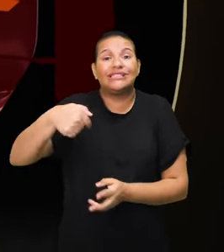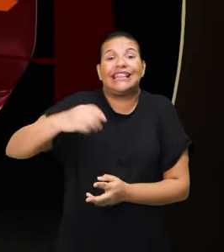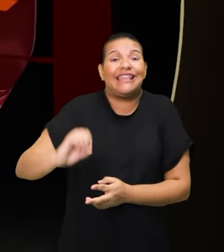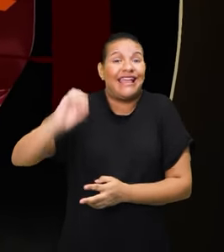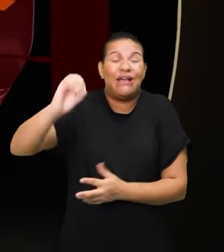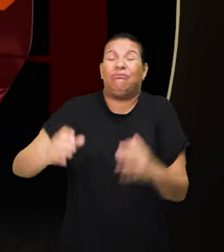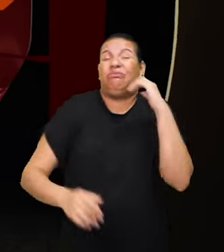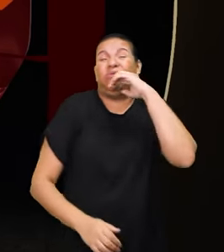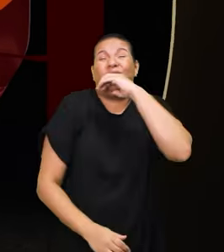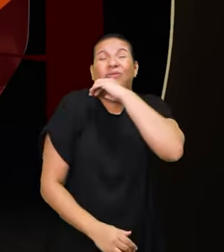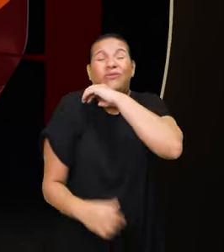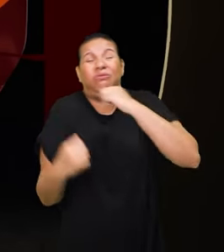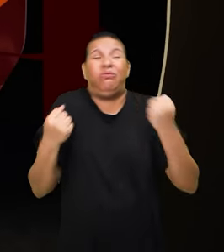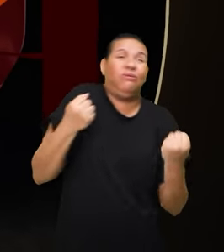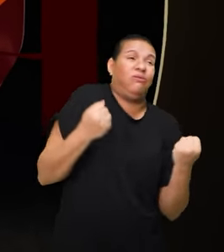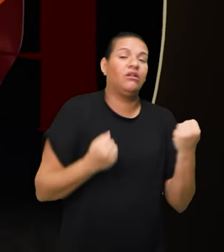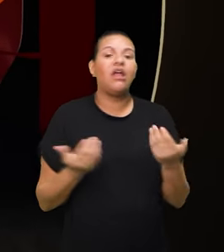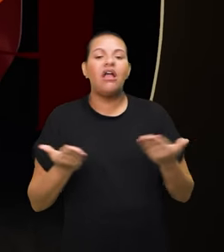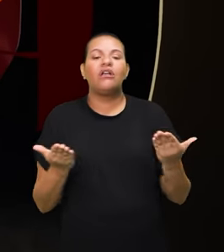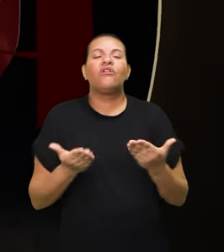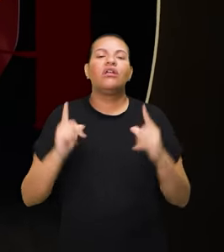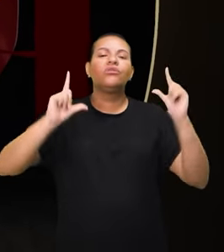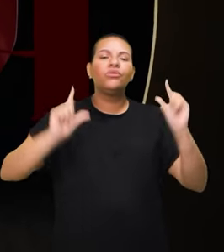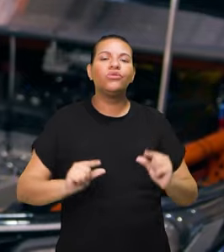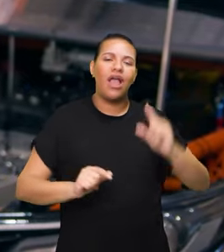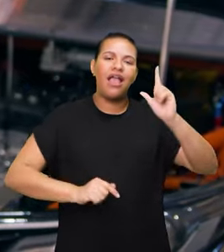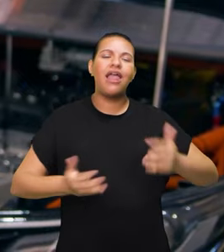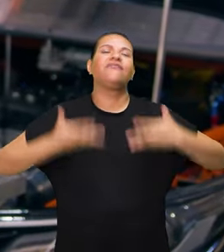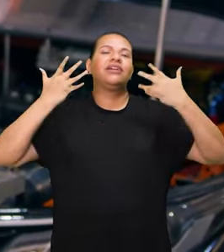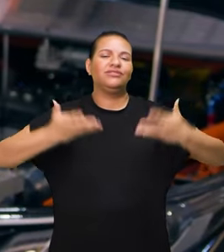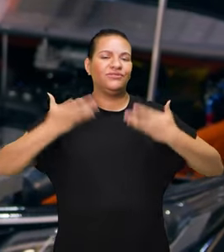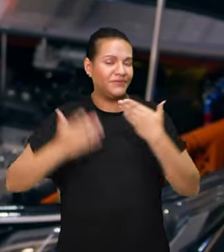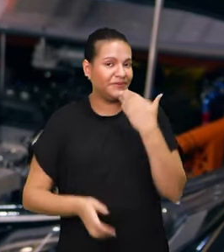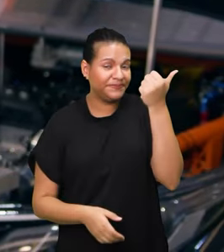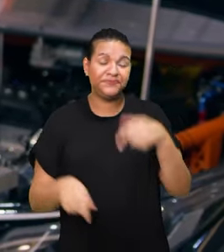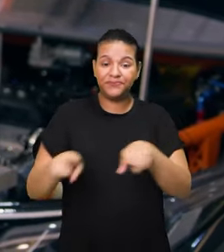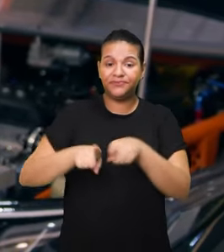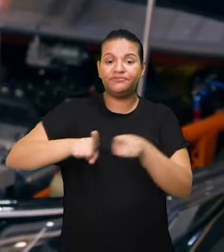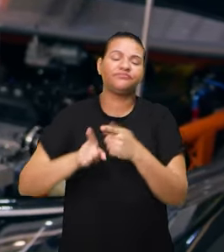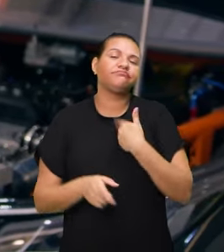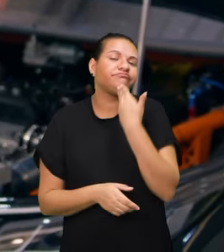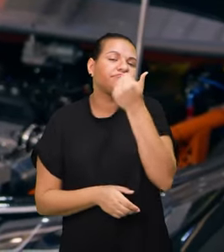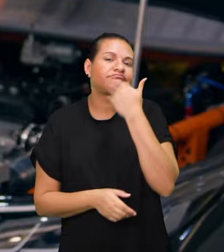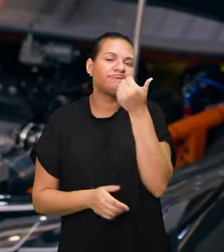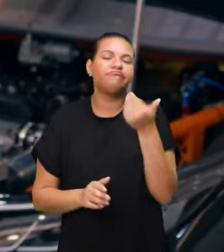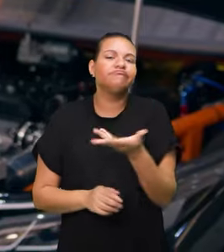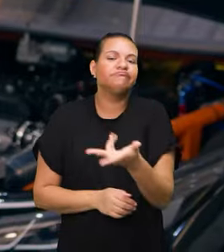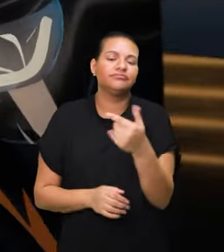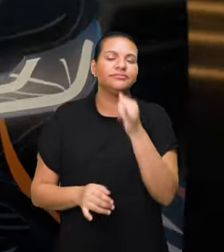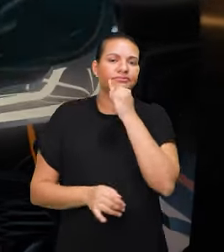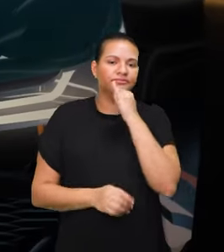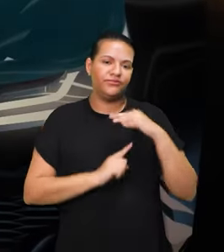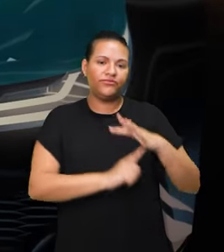60º né Nós vamos abaixar isso drasticamente fora isso a gente tá buscando uma série de outras melhorias então por